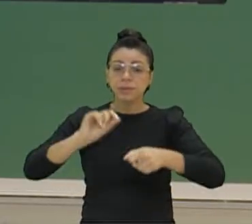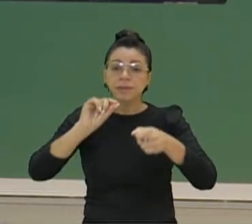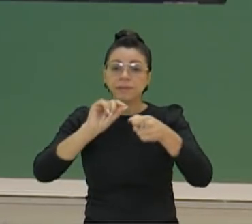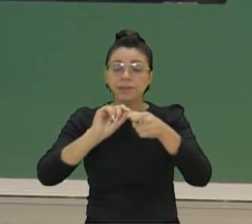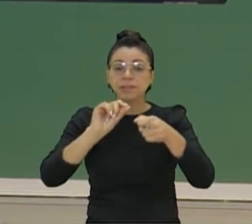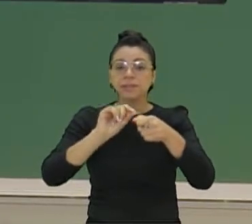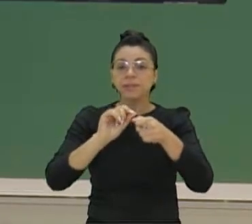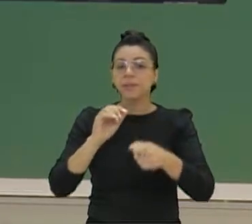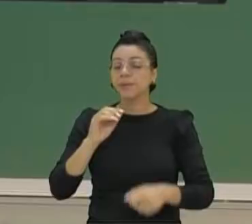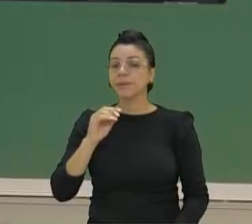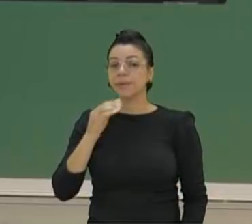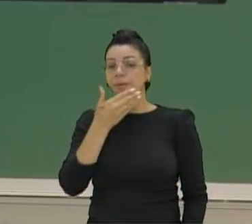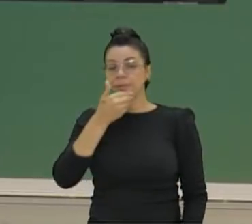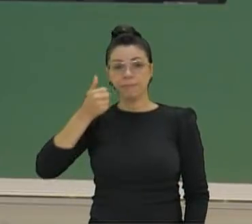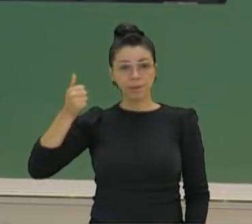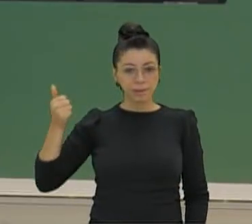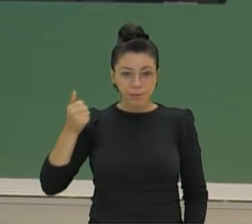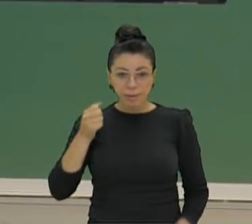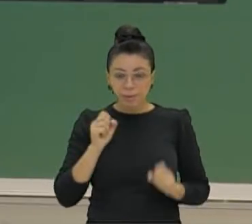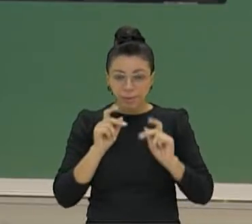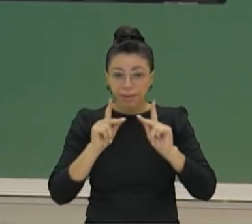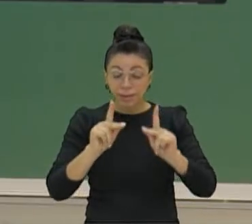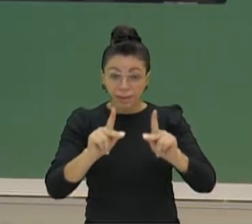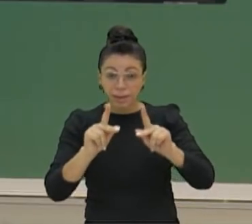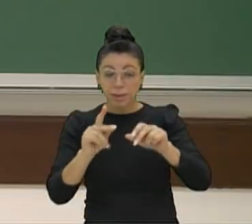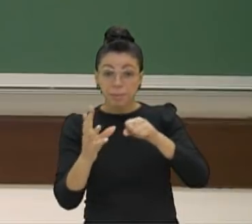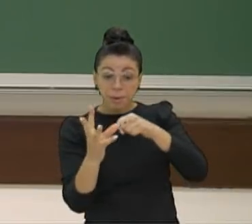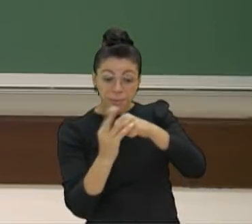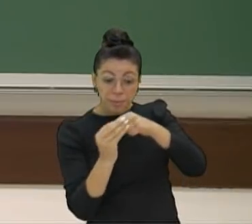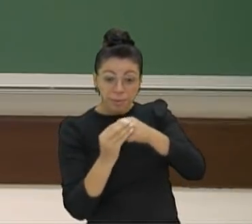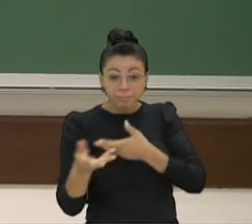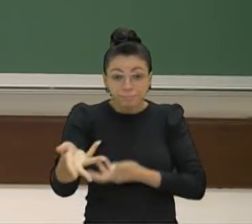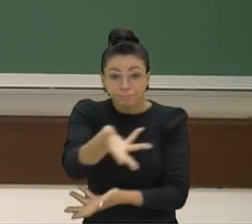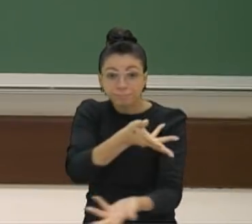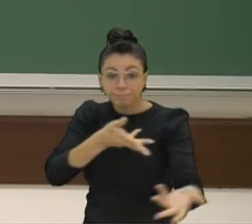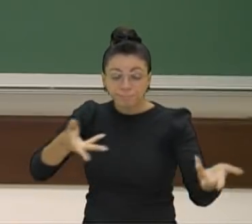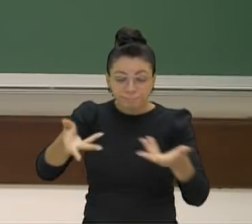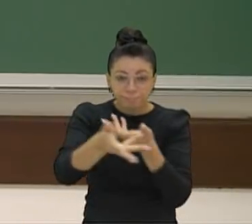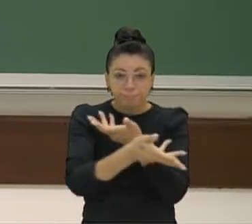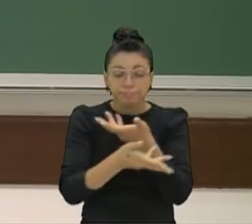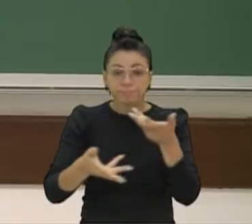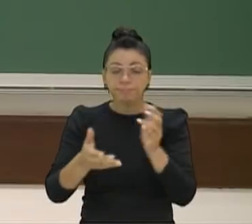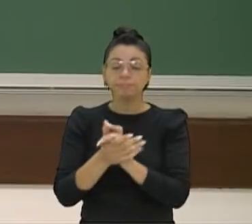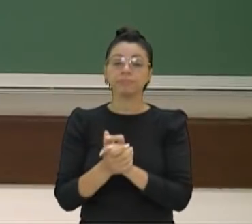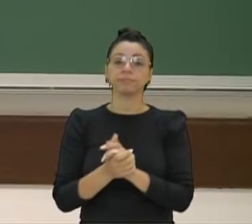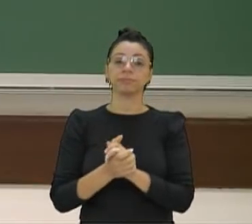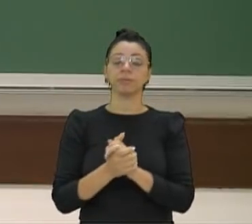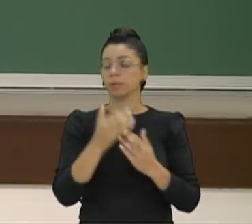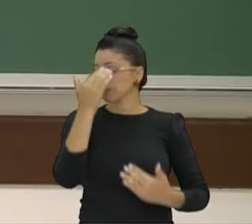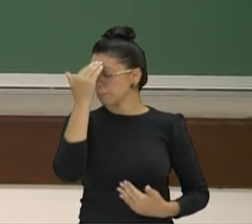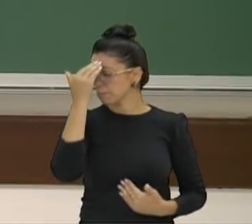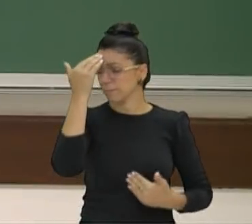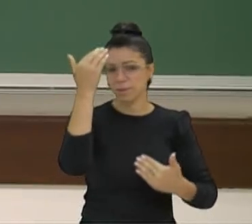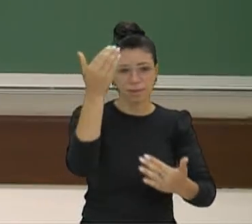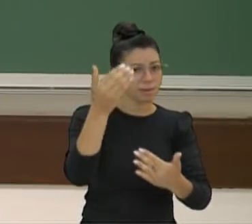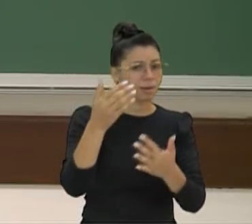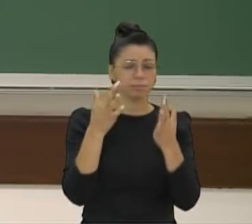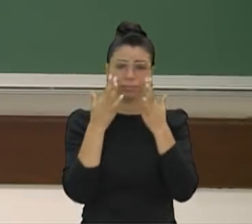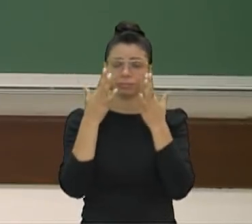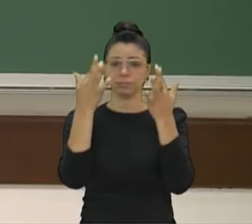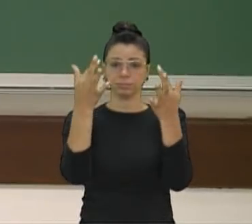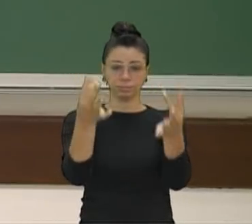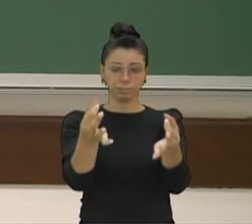até você neste momento difícil, certo? Então, fica aqui mais uma vez o meu obrigada pela sua